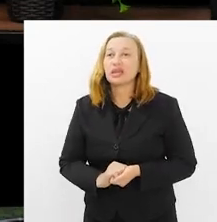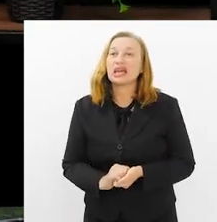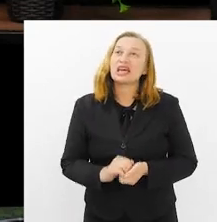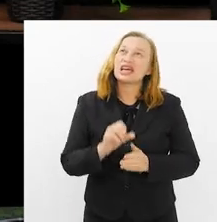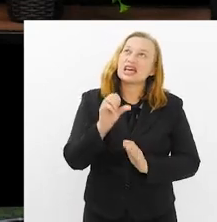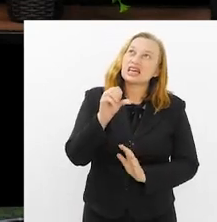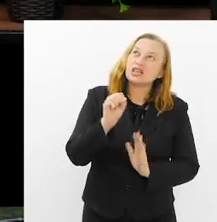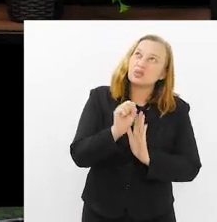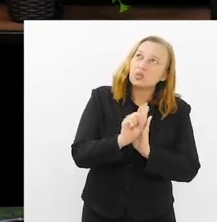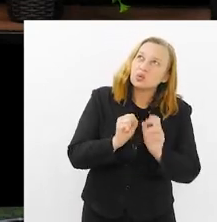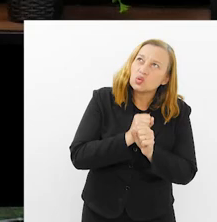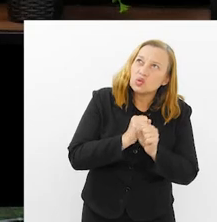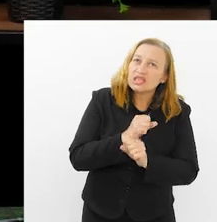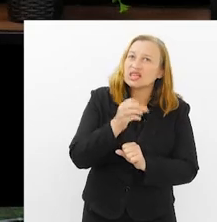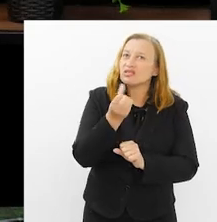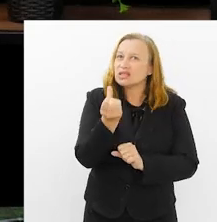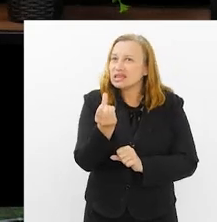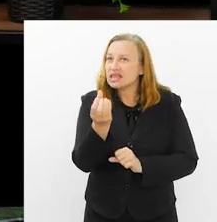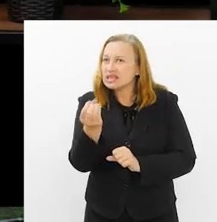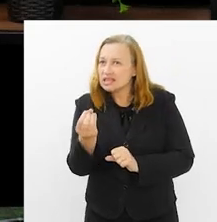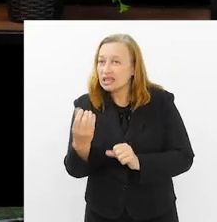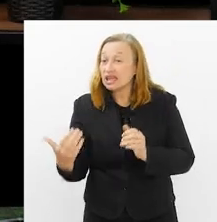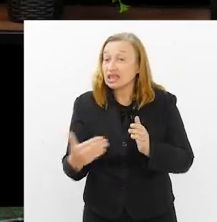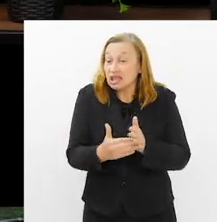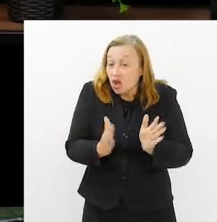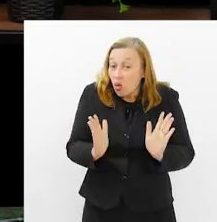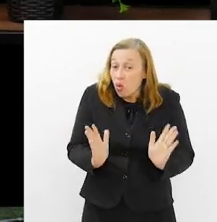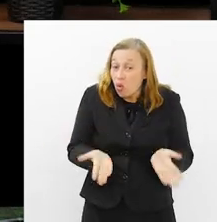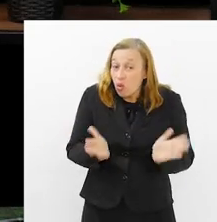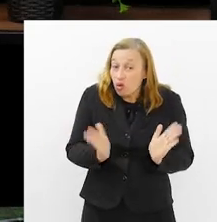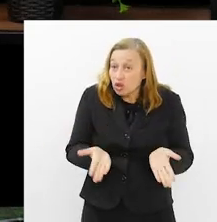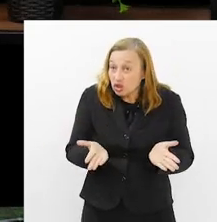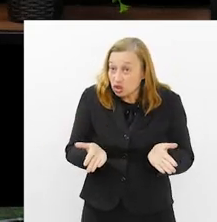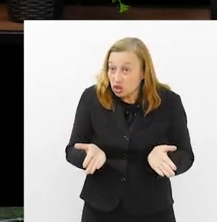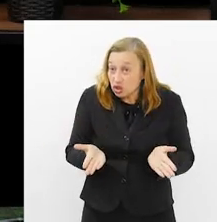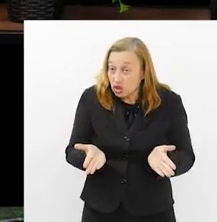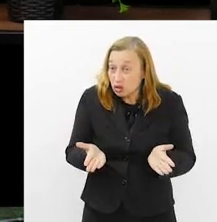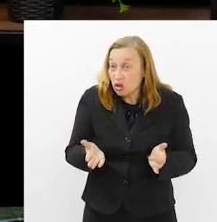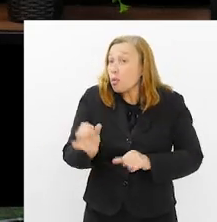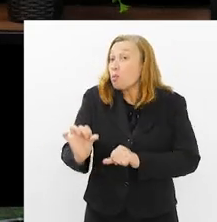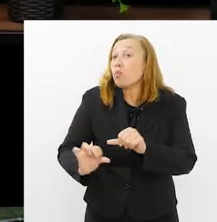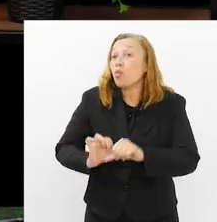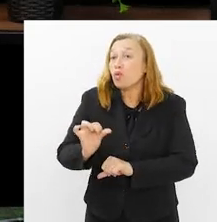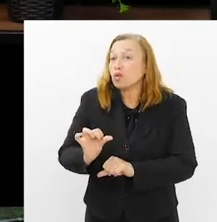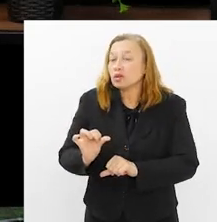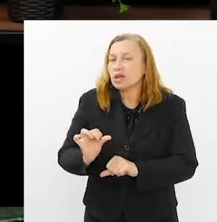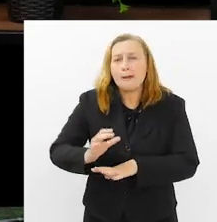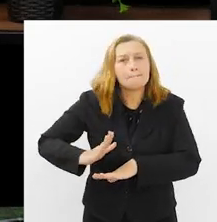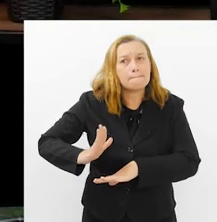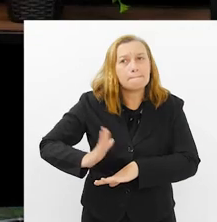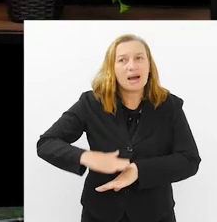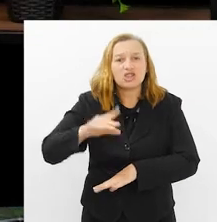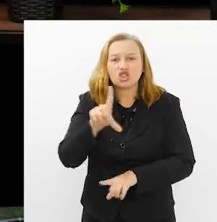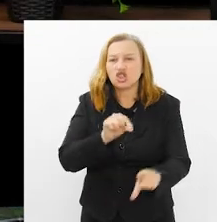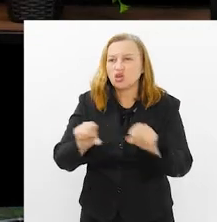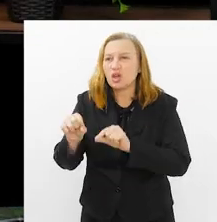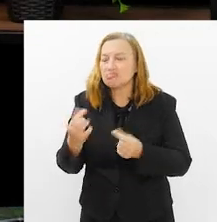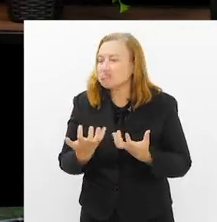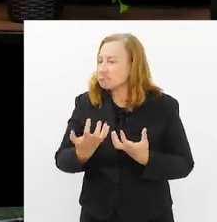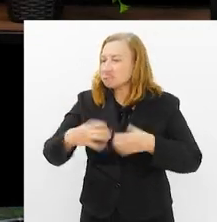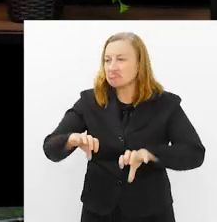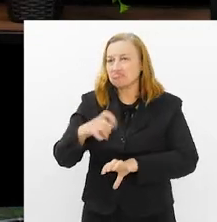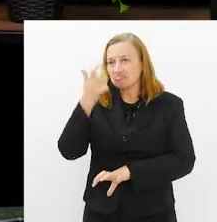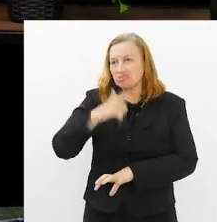Da década de 60 para cá, com a popularização dos contraceptivos, isso começa a mudar. E mais do que escolher não